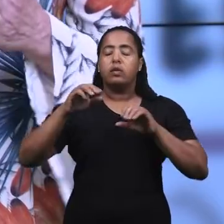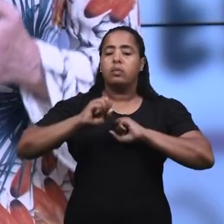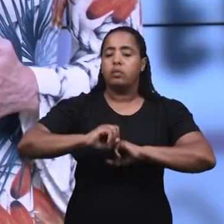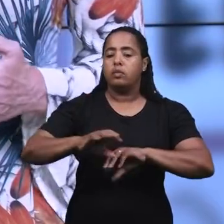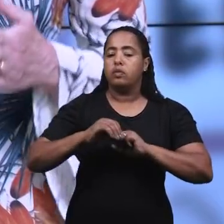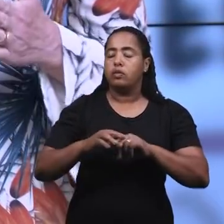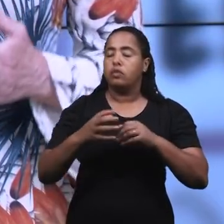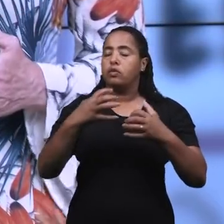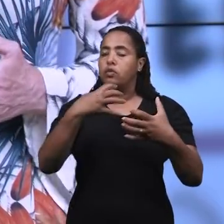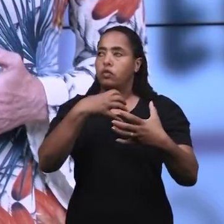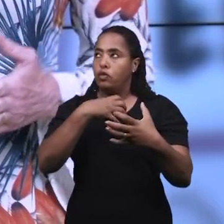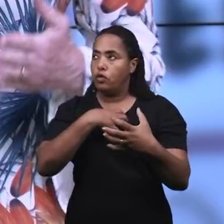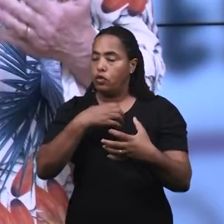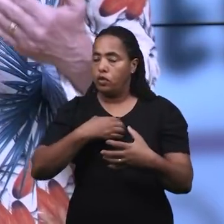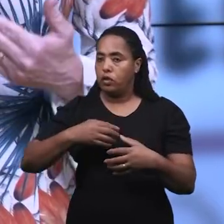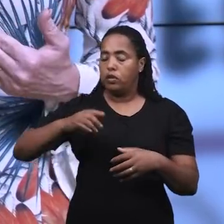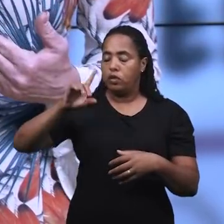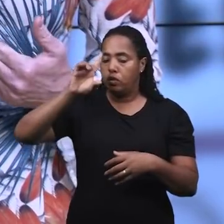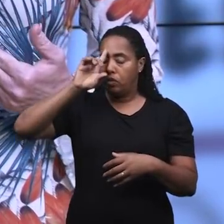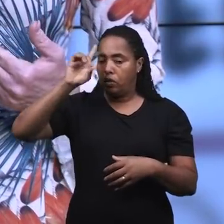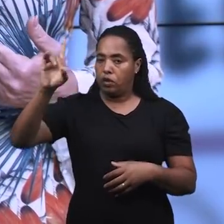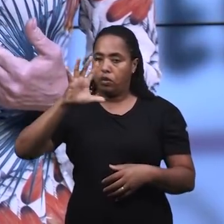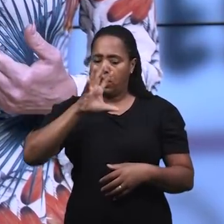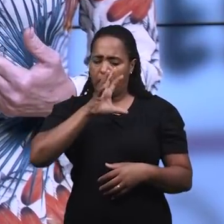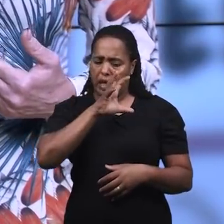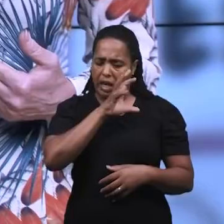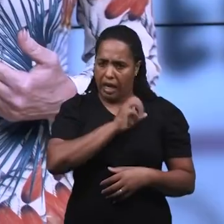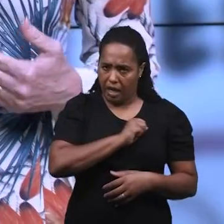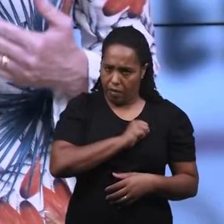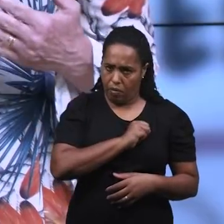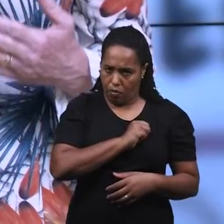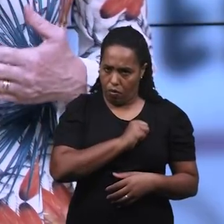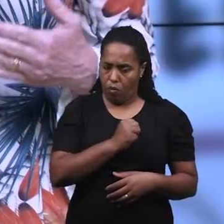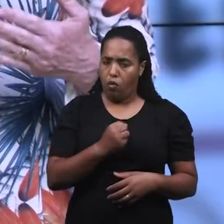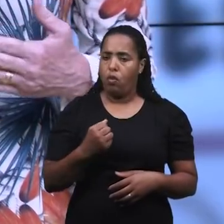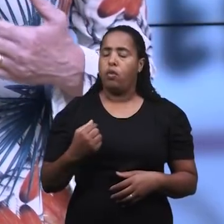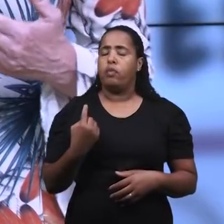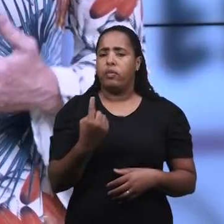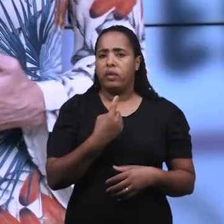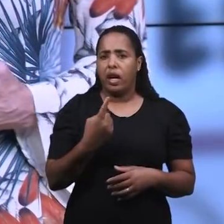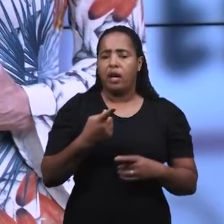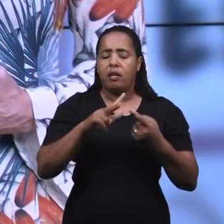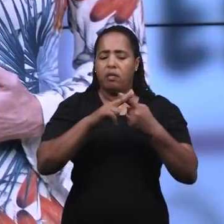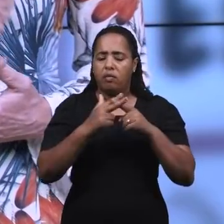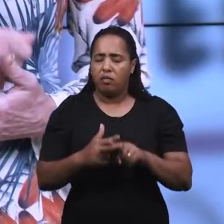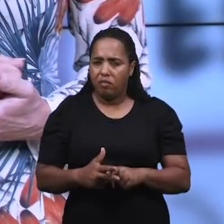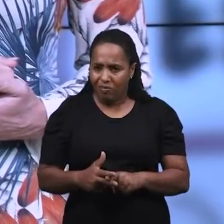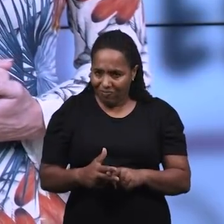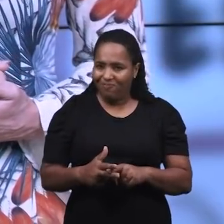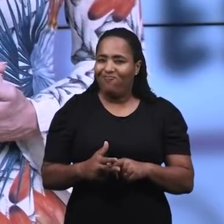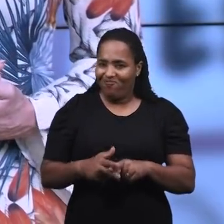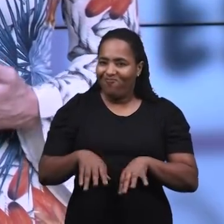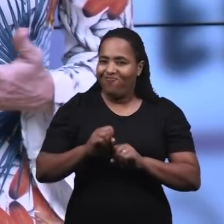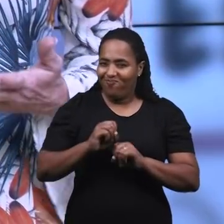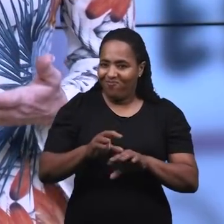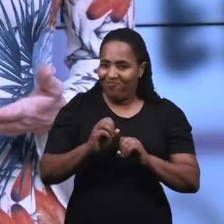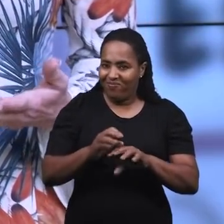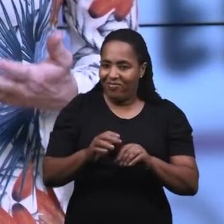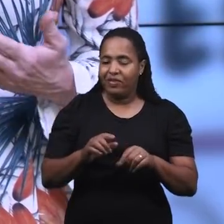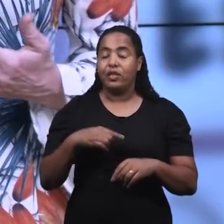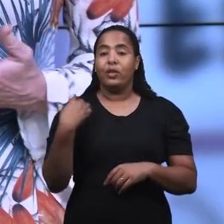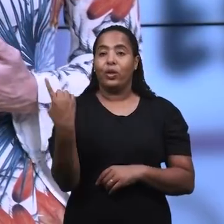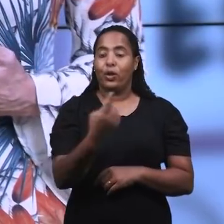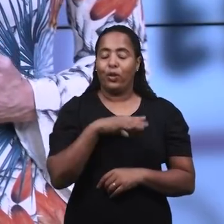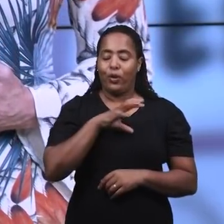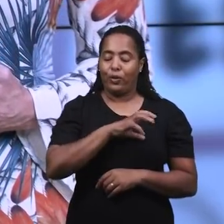mesma maneira que Deus nos ama incondicionalmente, nos admoesta energicamente. E nós